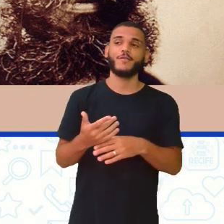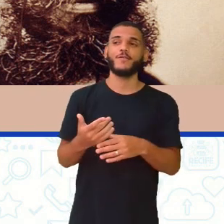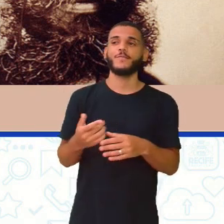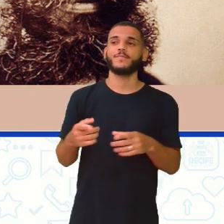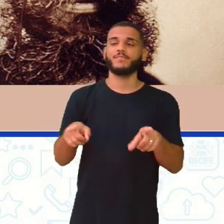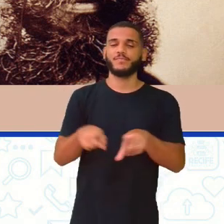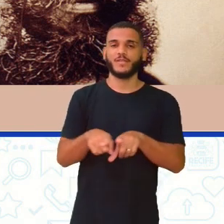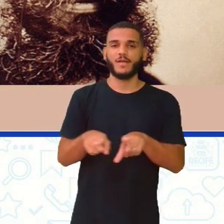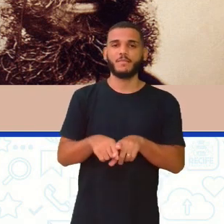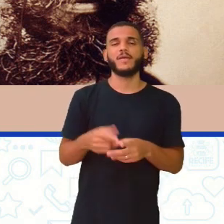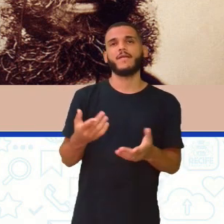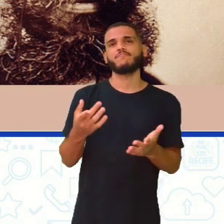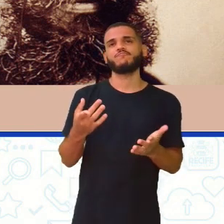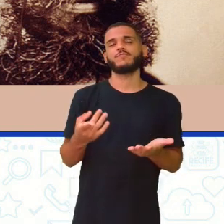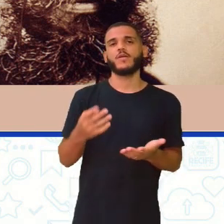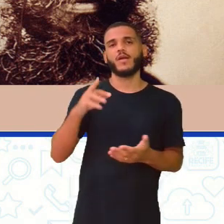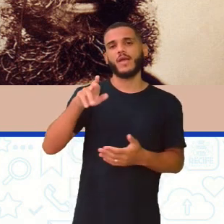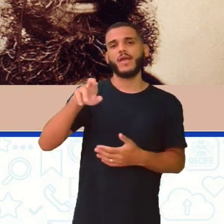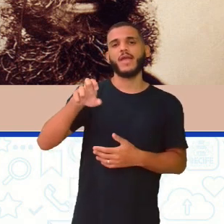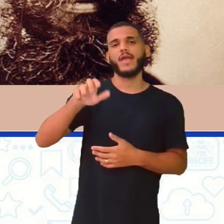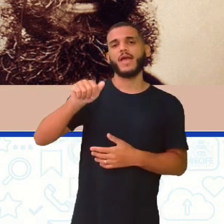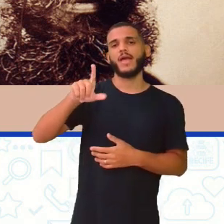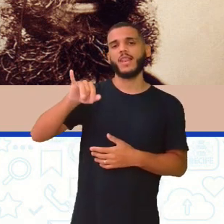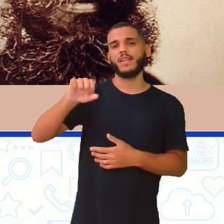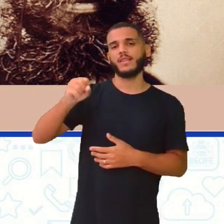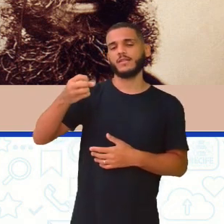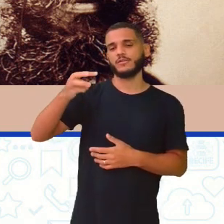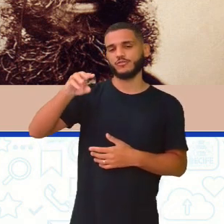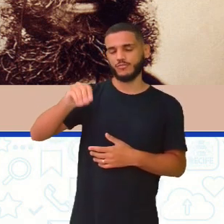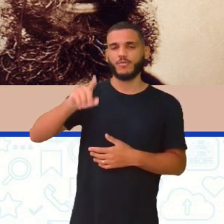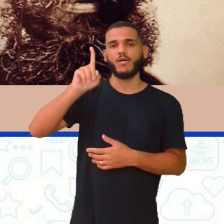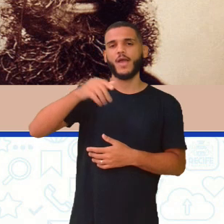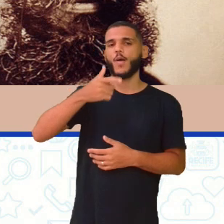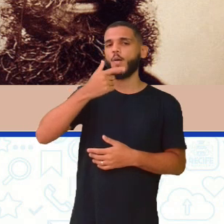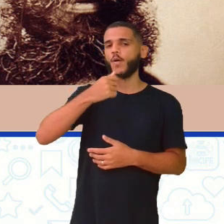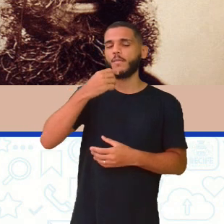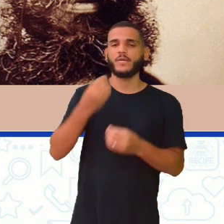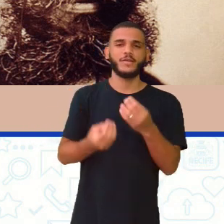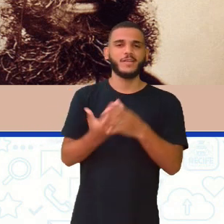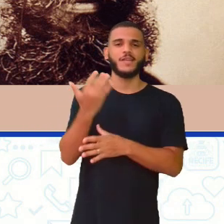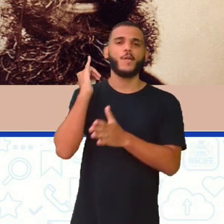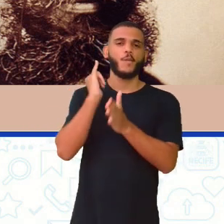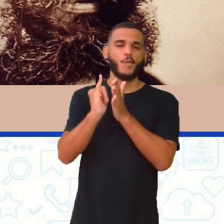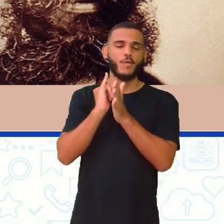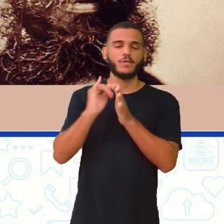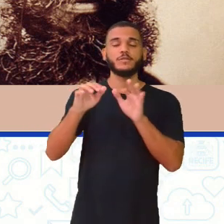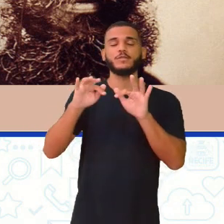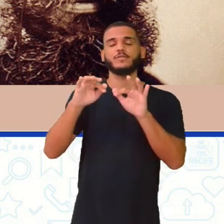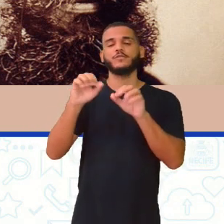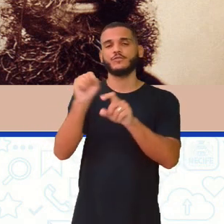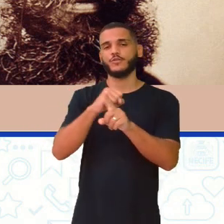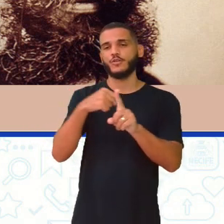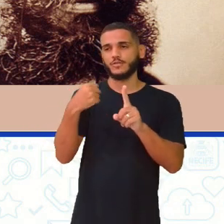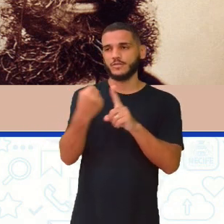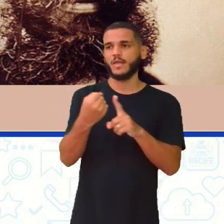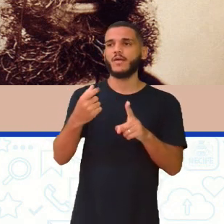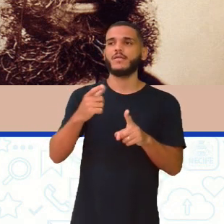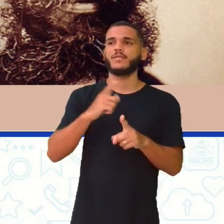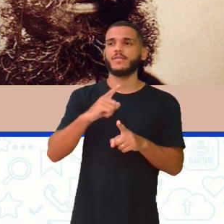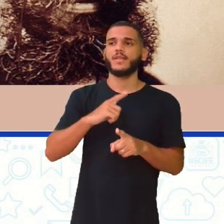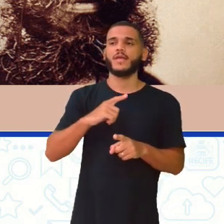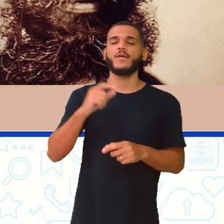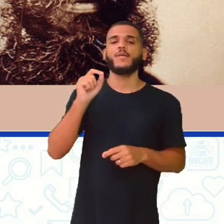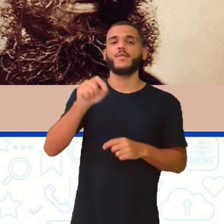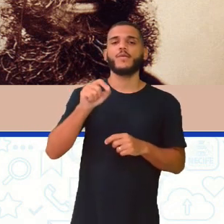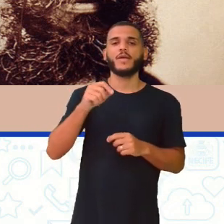estéticas como o realismo, que é um irônico, um cronista social, dono do grande mistério literário que